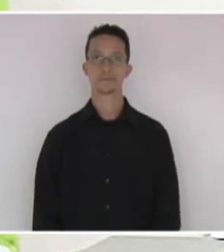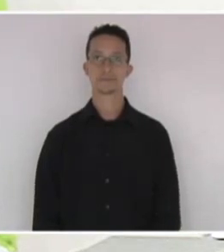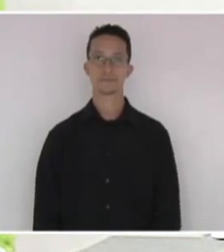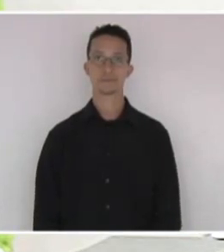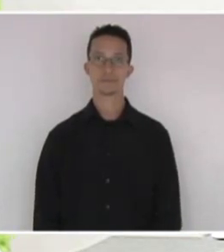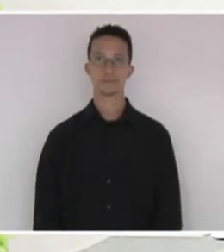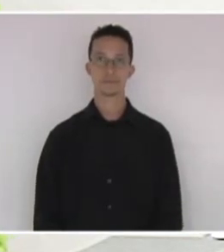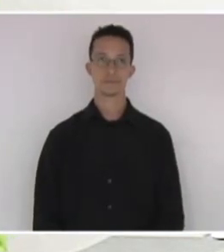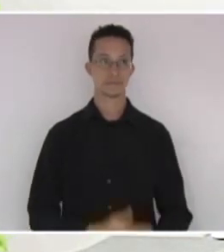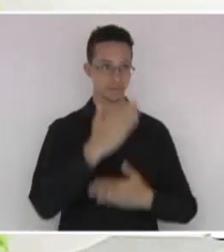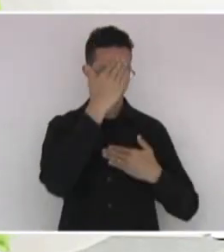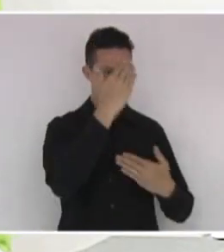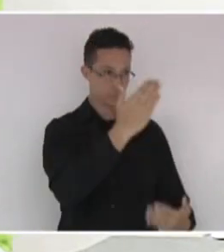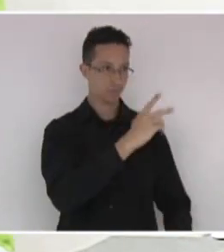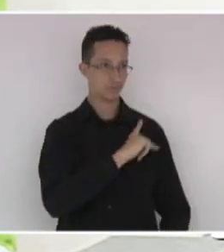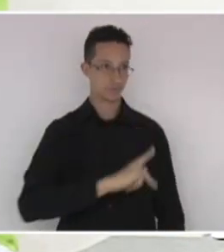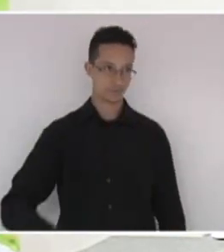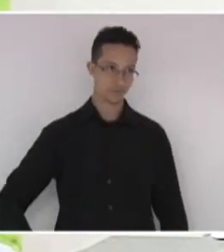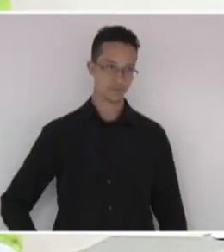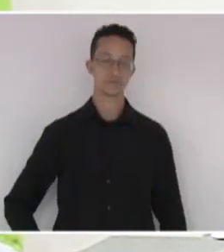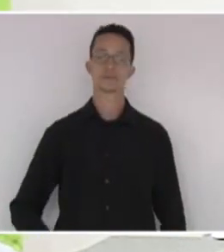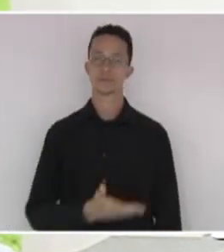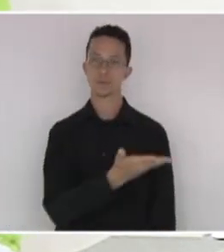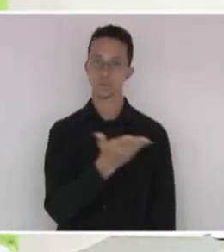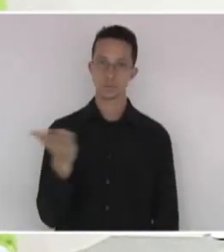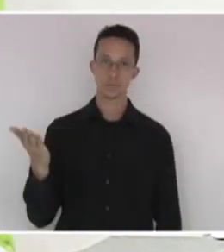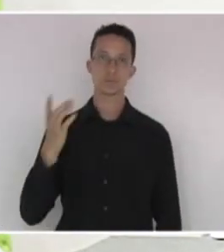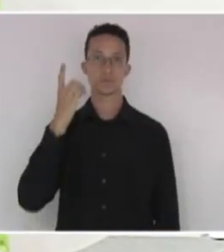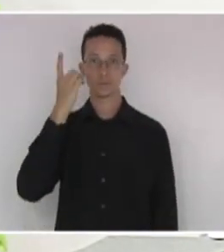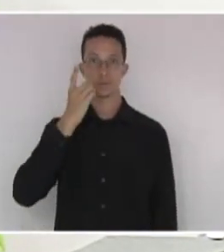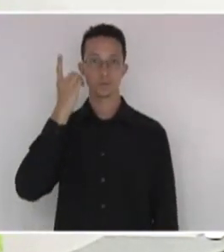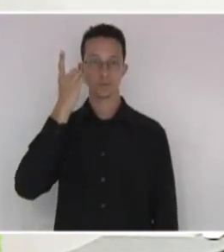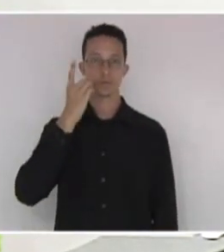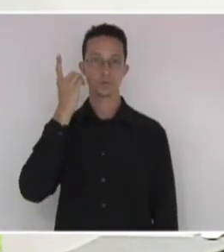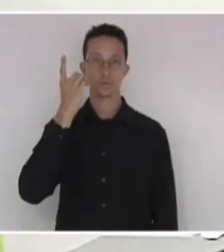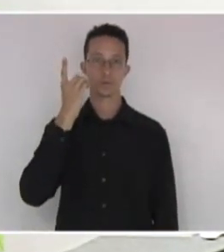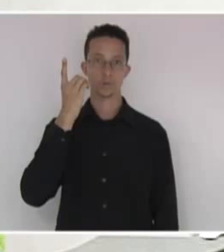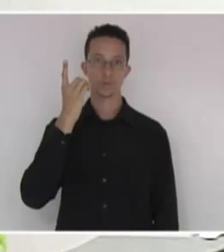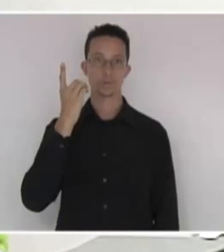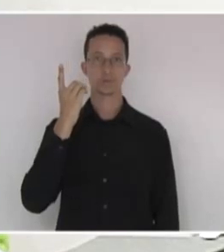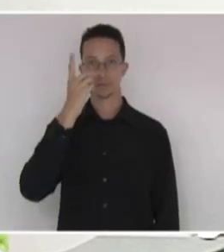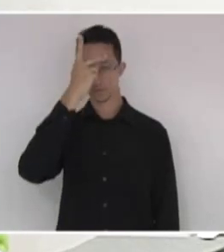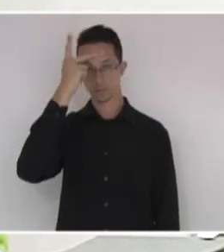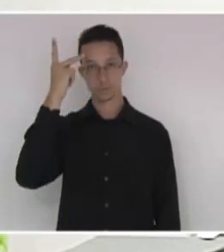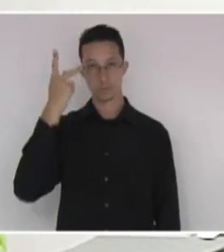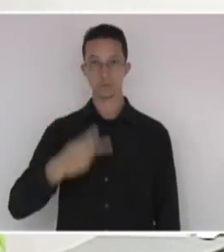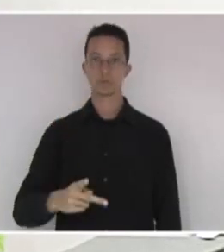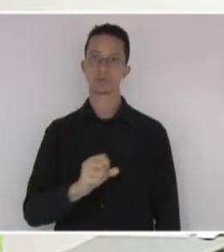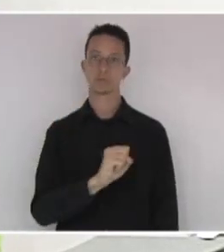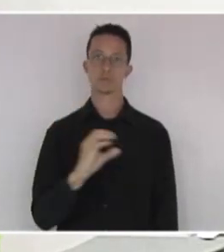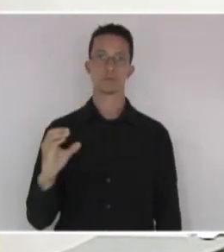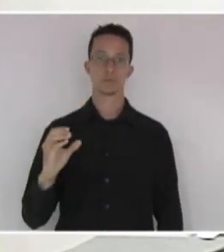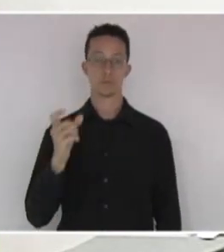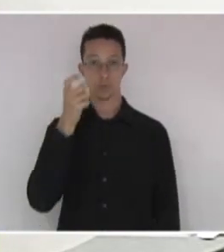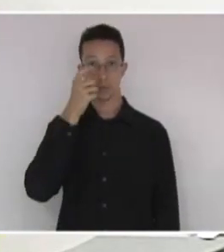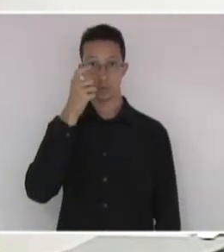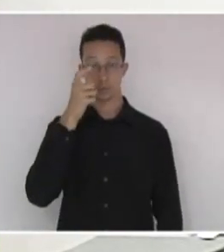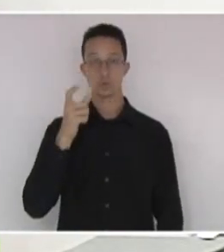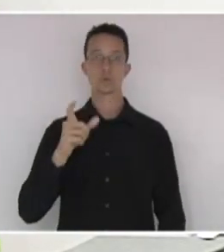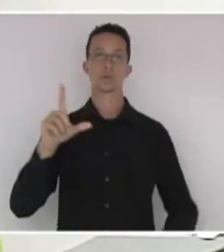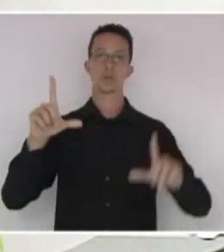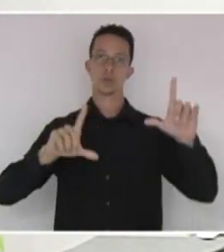Muito obrigado, senhor presidente, senhores deputados, catarinenses que nos acompanham aqui pela Rádio Digital, pela TV,